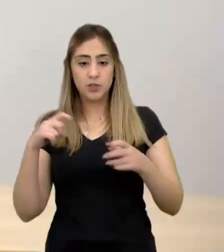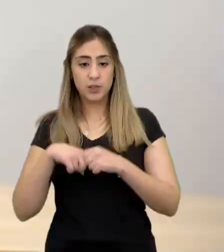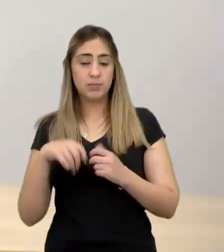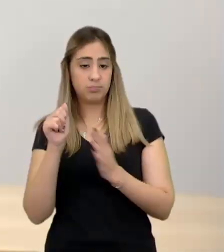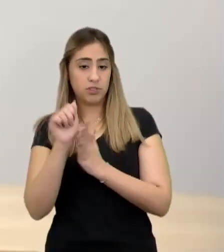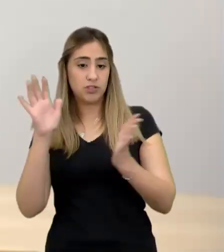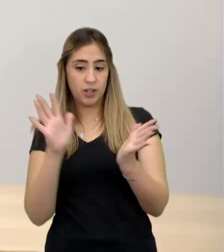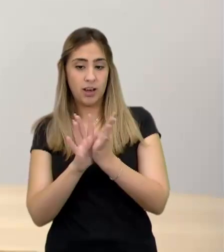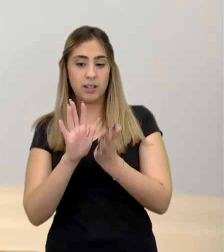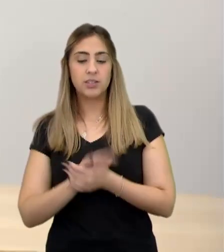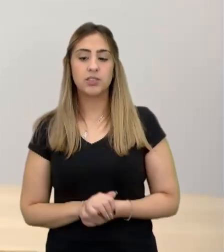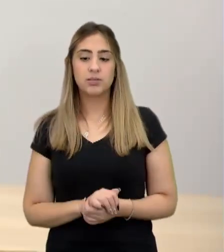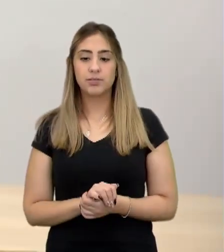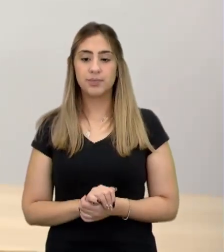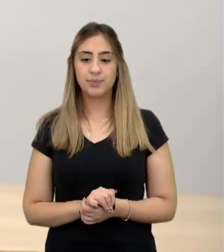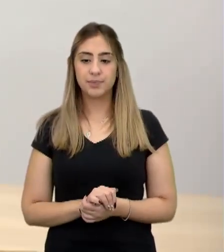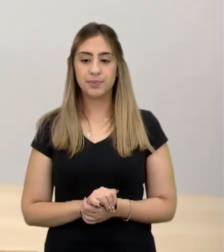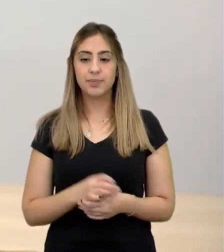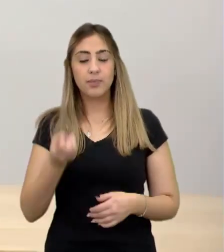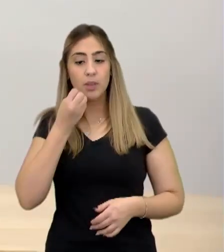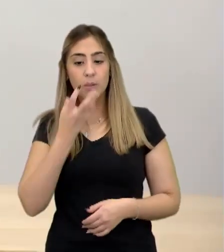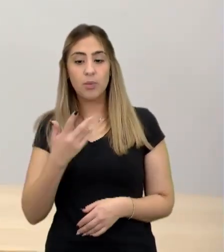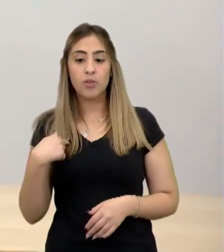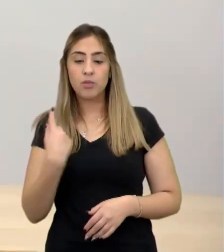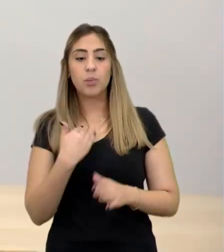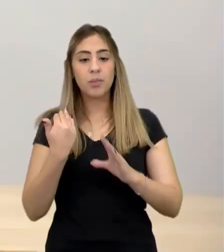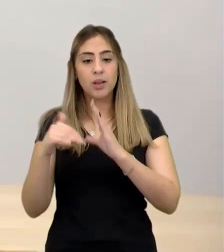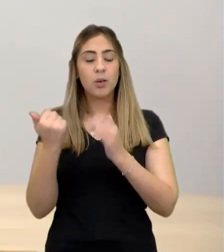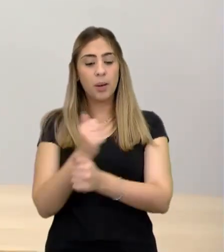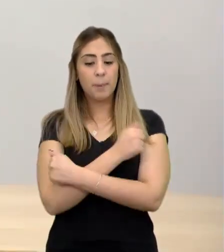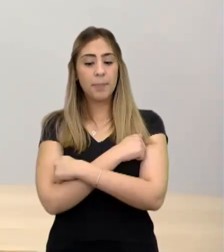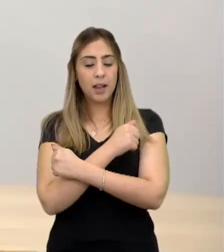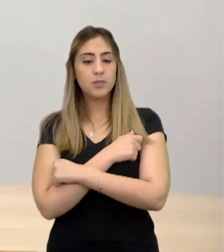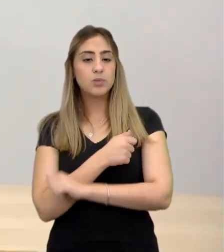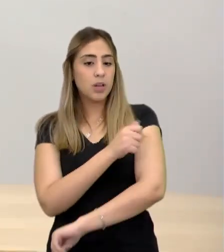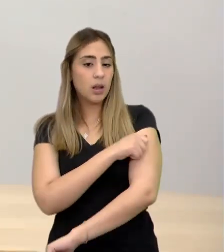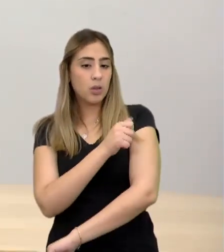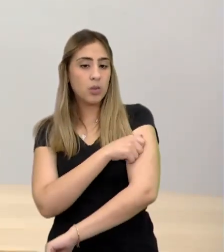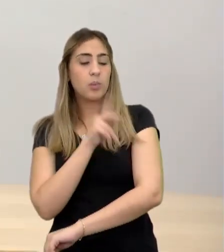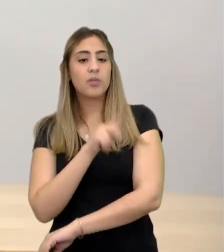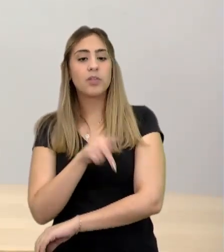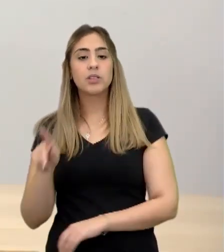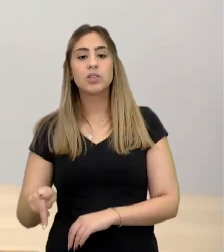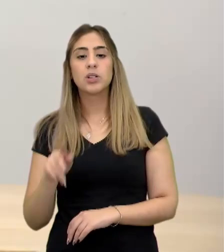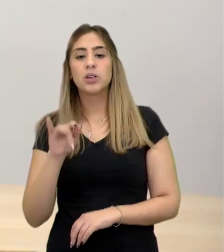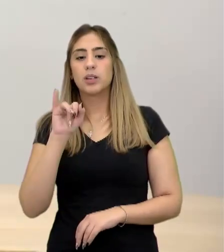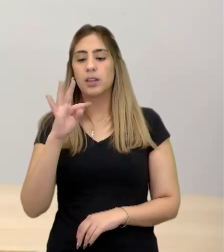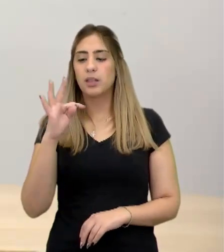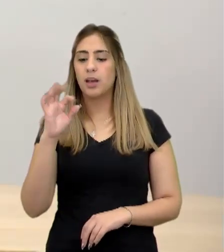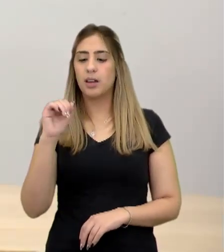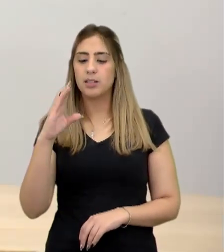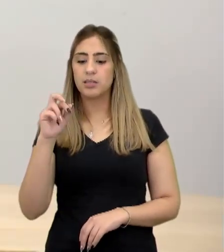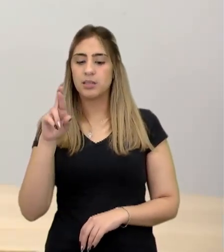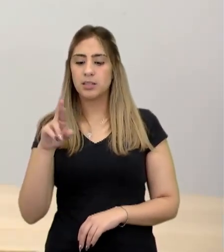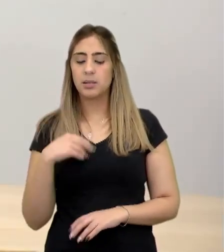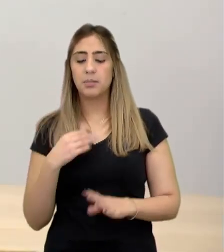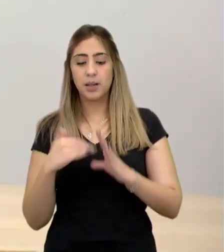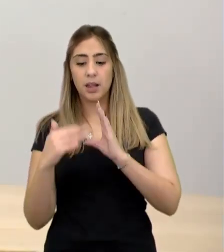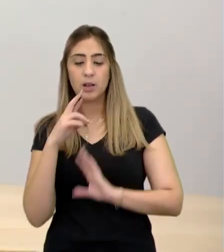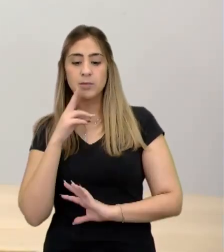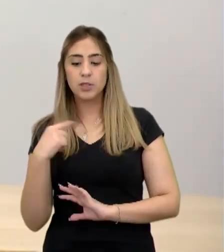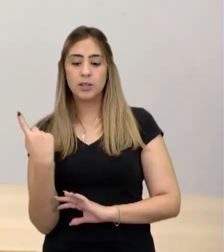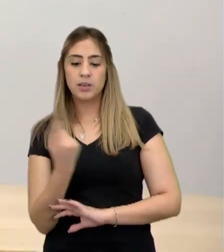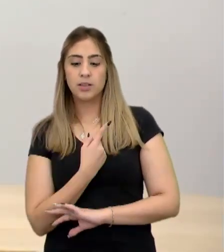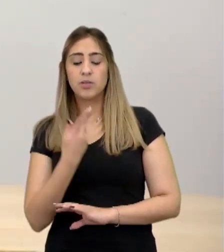voltamos da nossa atividade, isso mesmo. Bom, vou mandar um abraço aí para os alunos lá do professor Itacir, que mandaram a resposta para a